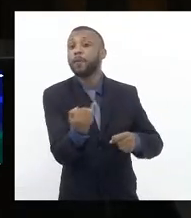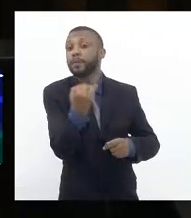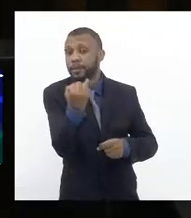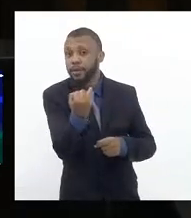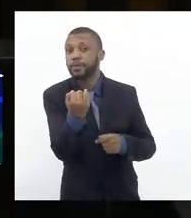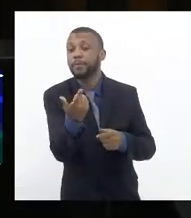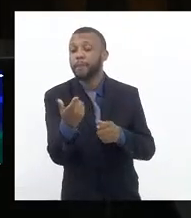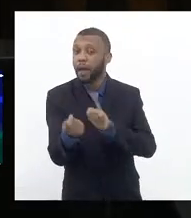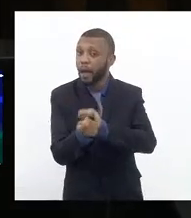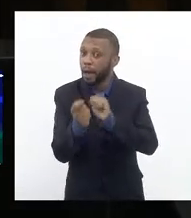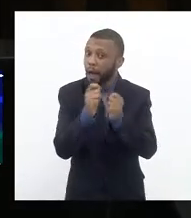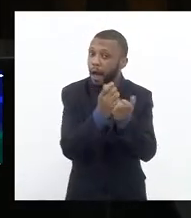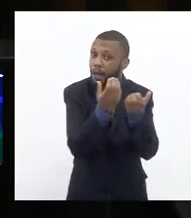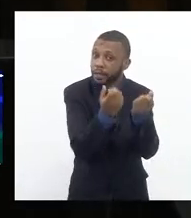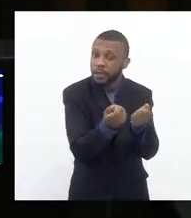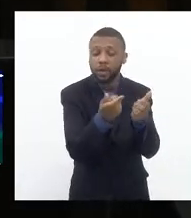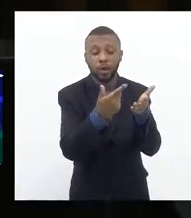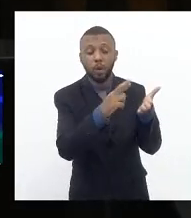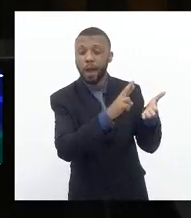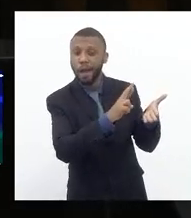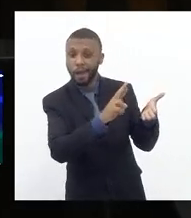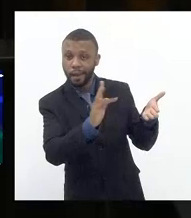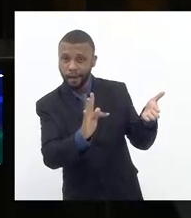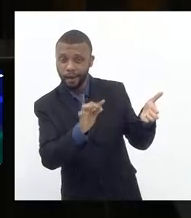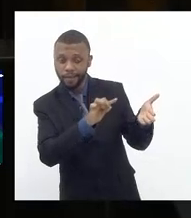das audiências públicas que fizemos essa semana,